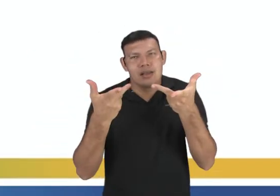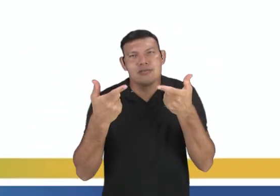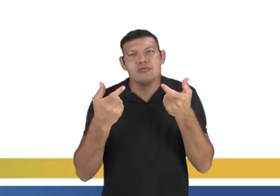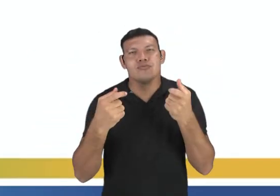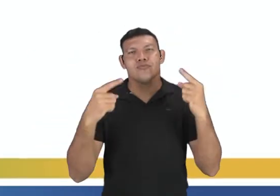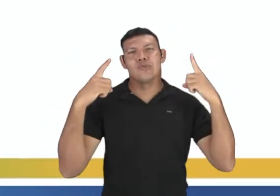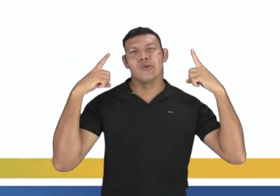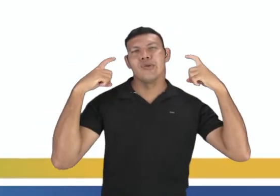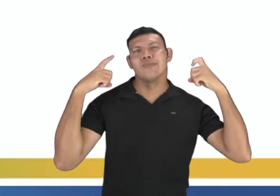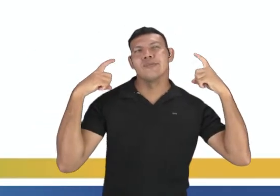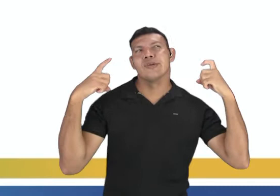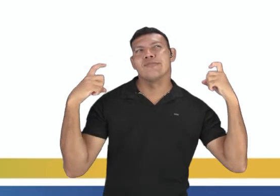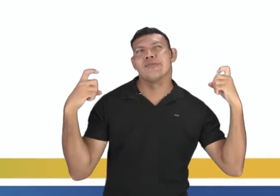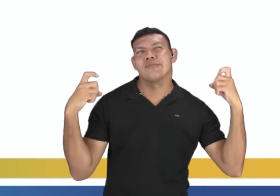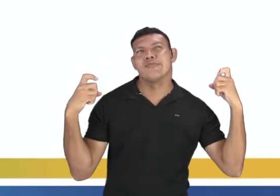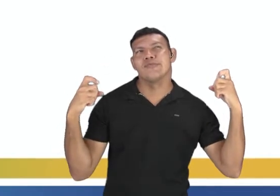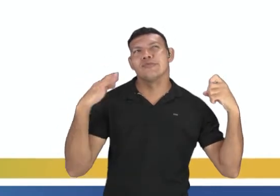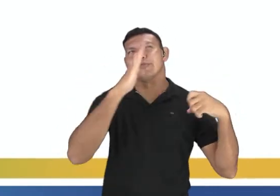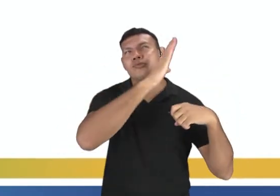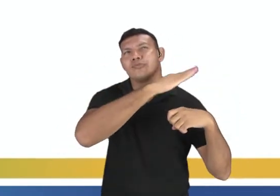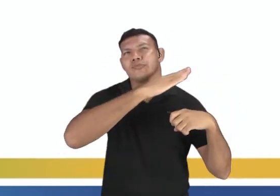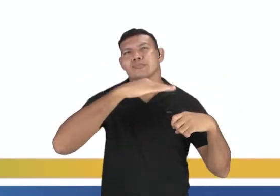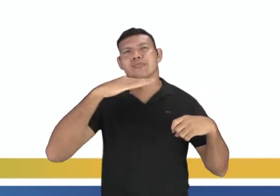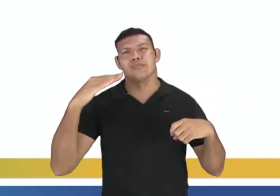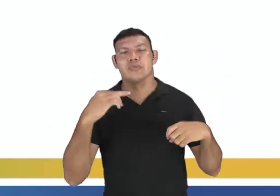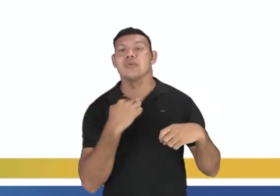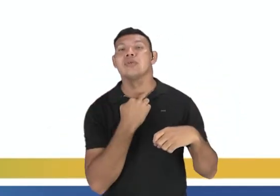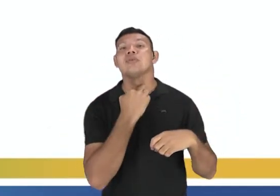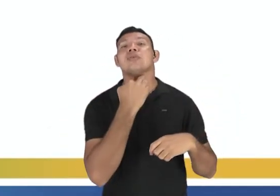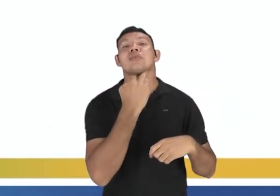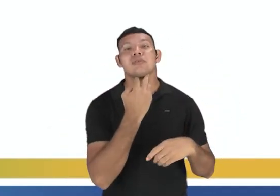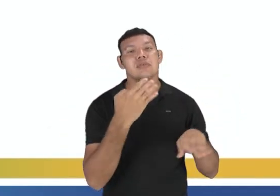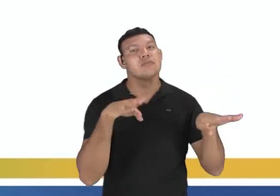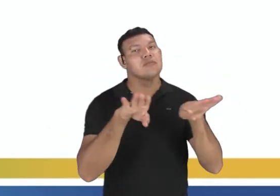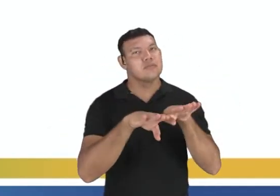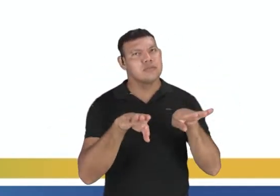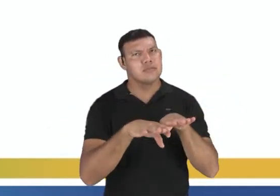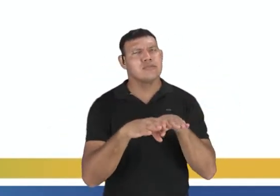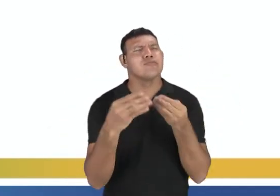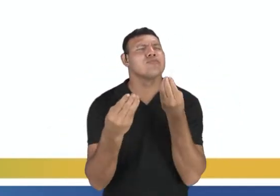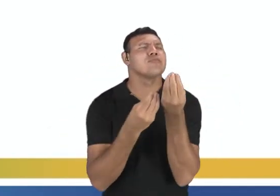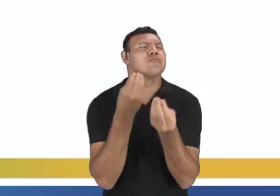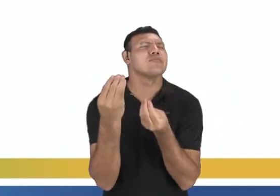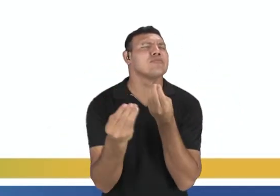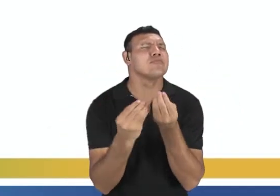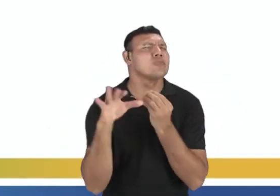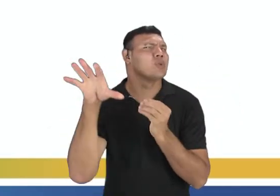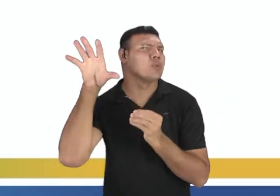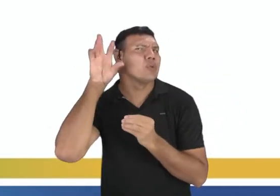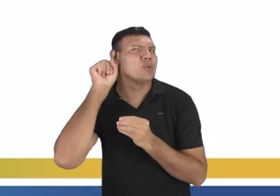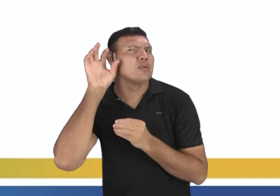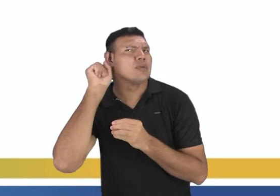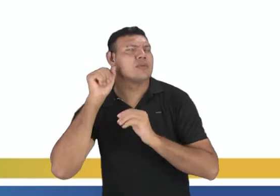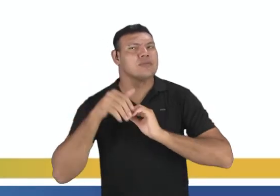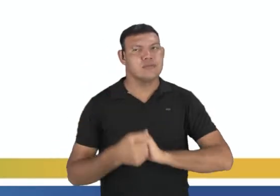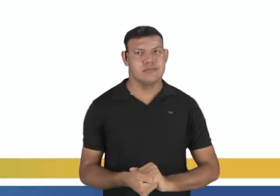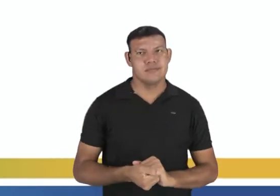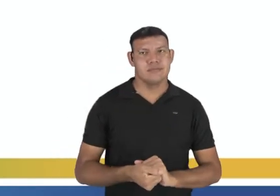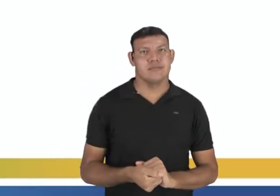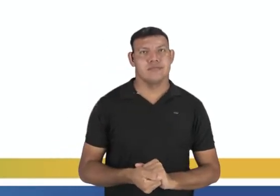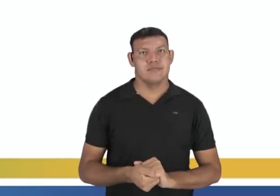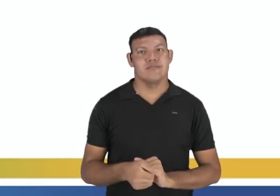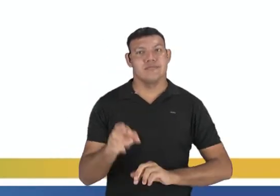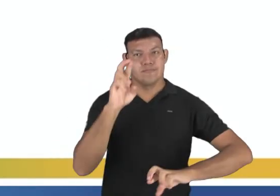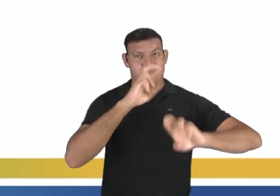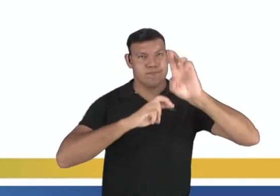sonoras, e também os fonorreceptores, tá, pessoal? Então, vamos lá. Como funciona a nossa audição? Como vocês podem observar, nós